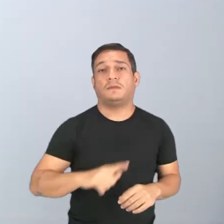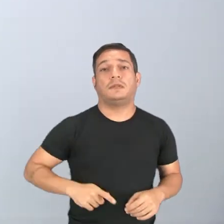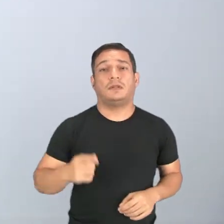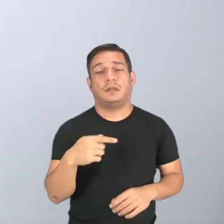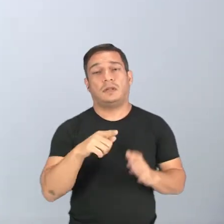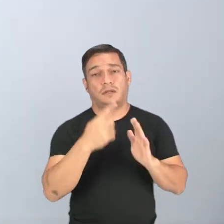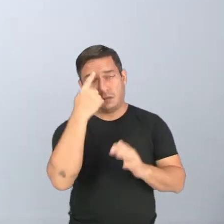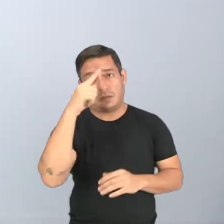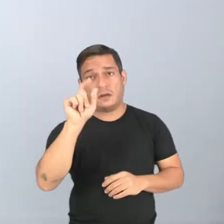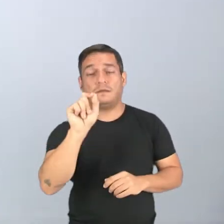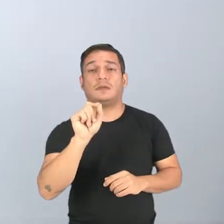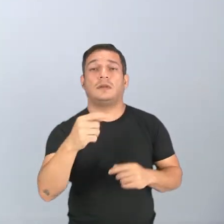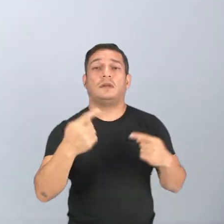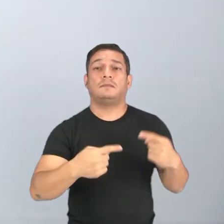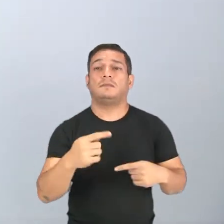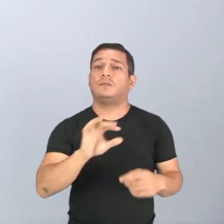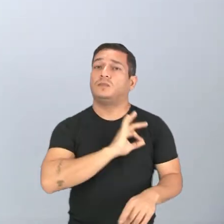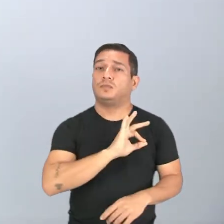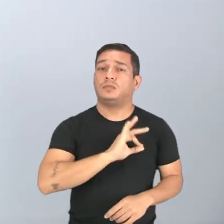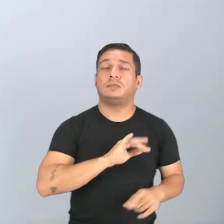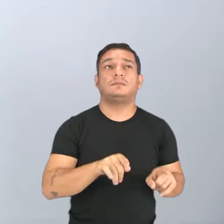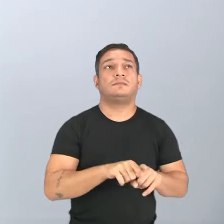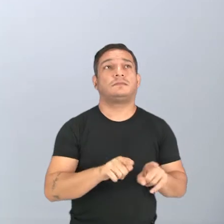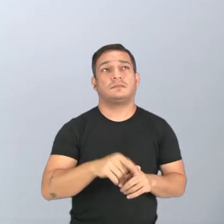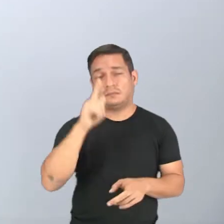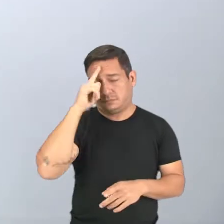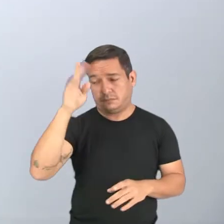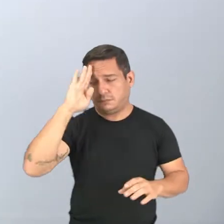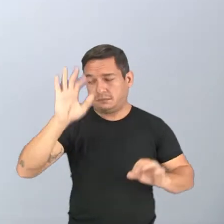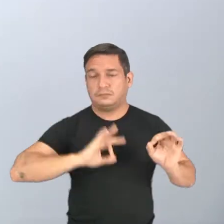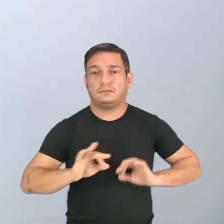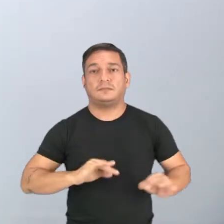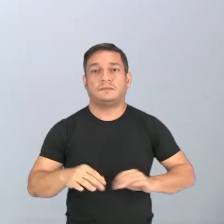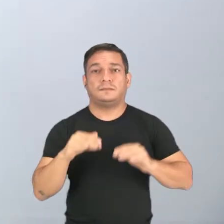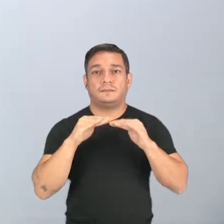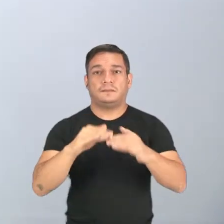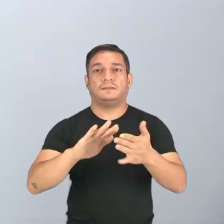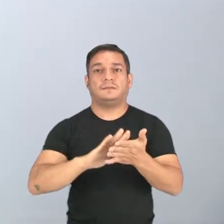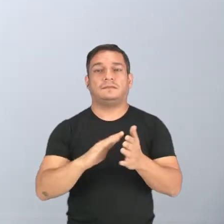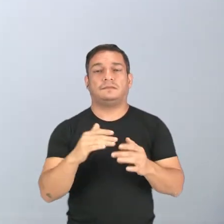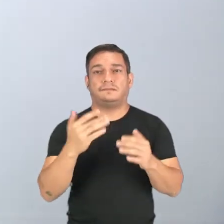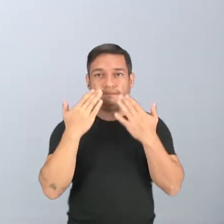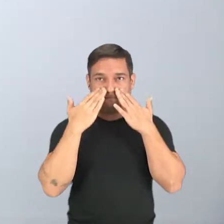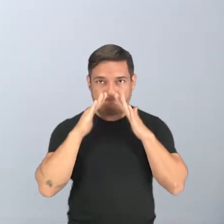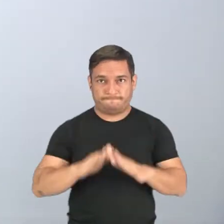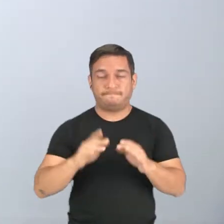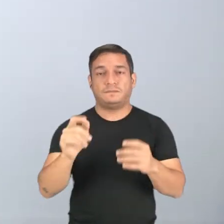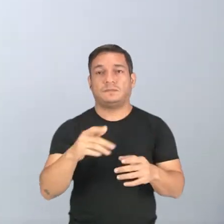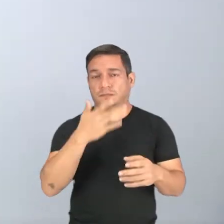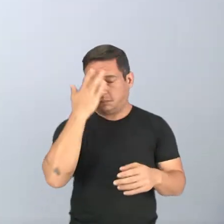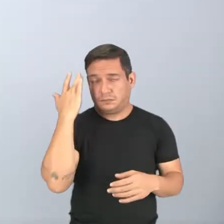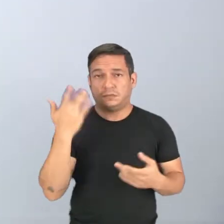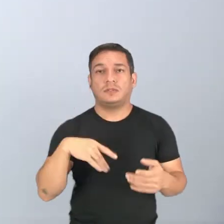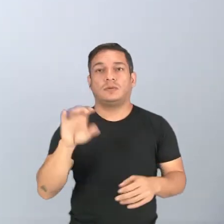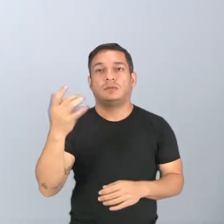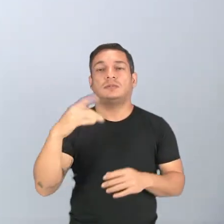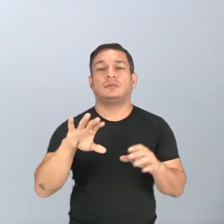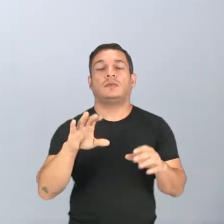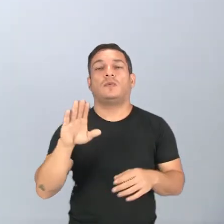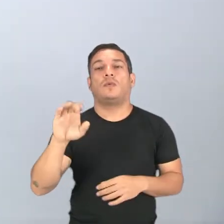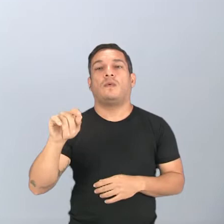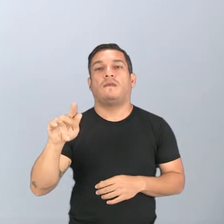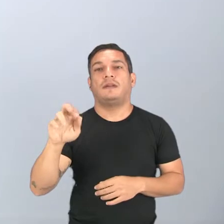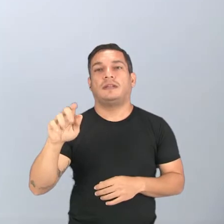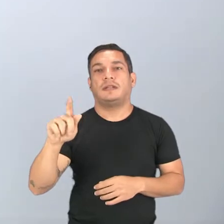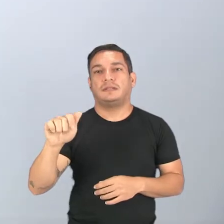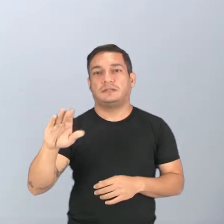e criava polícias, né? Mandava o exército para reprimir essas forças, como aconteceu na Confederação do